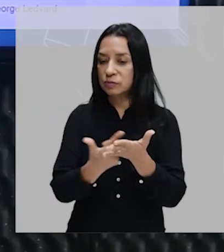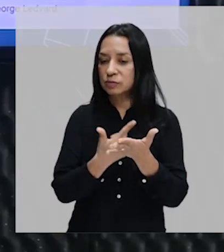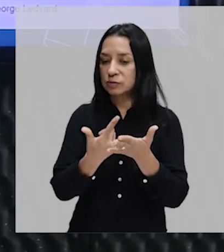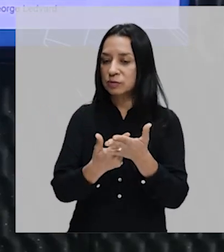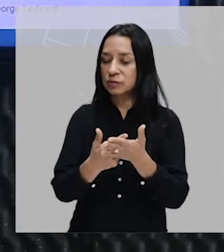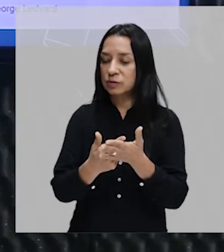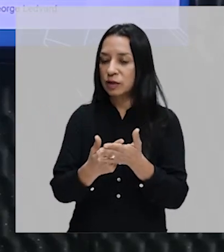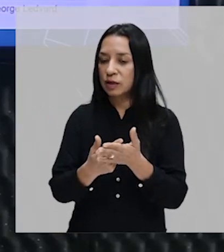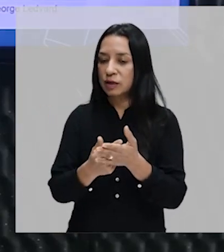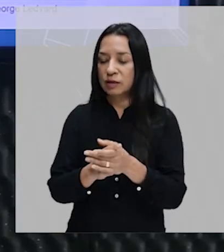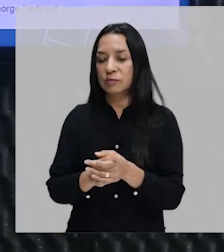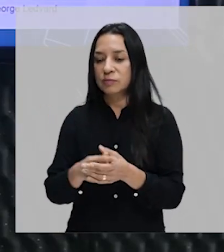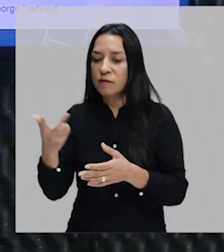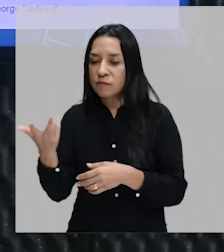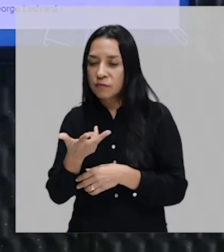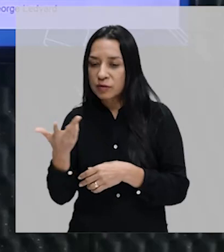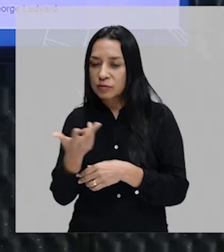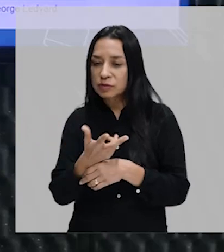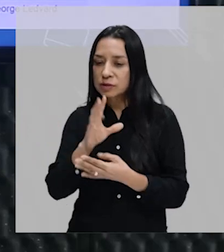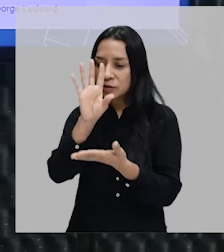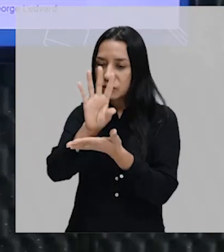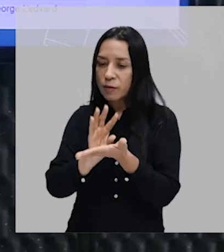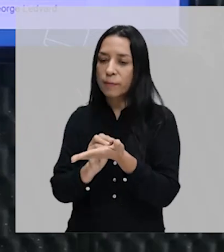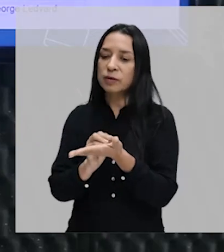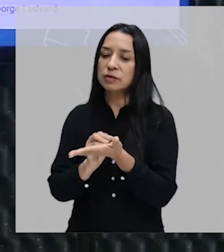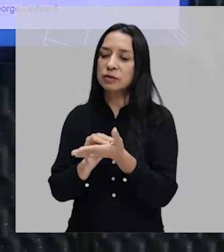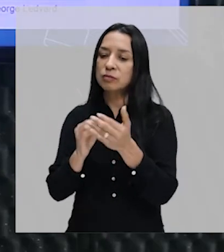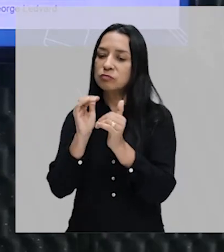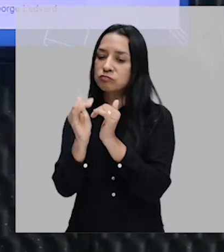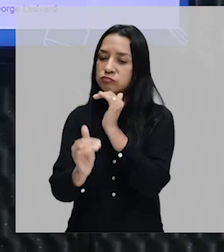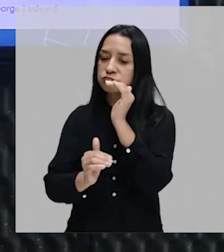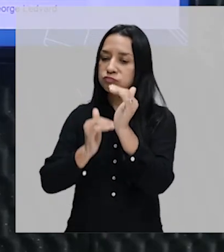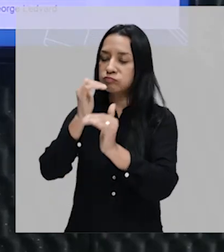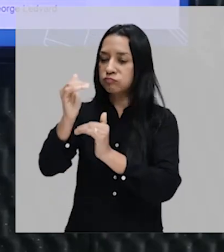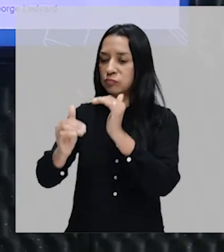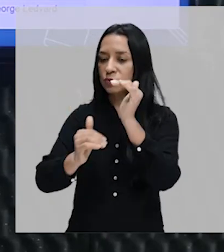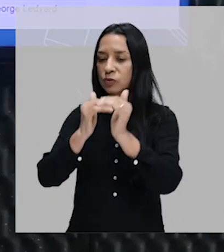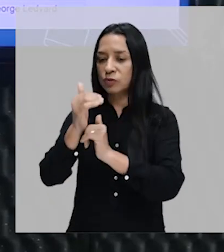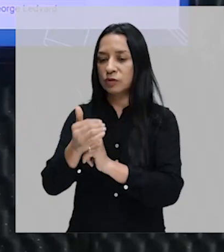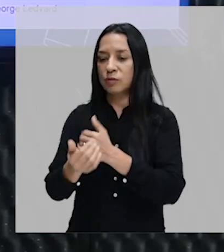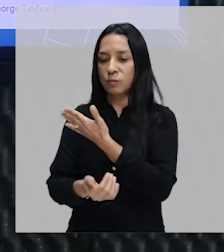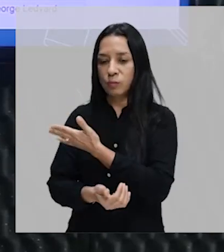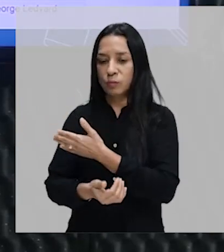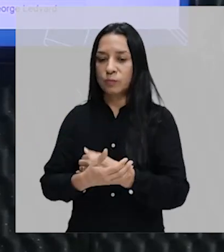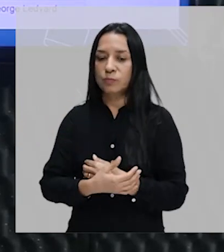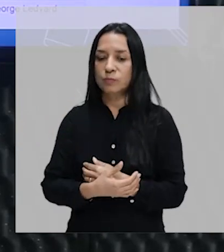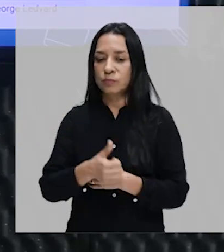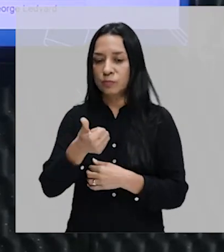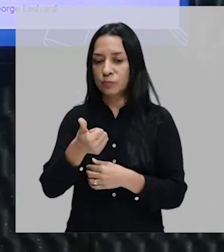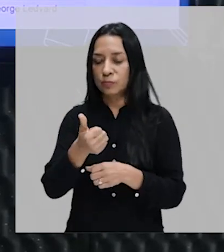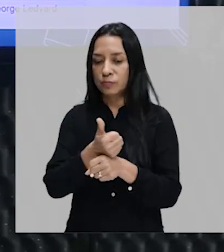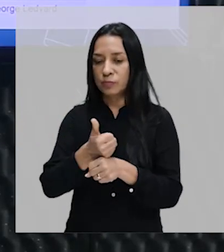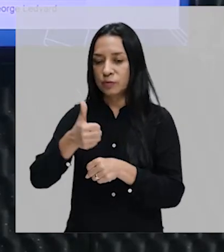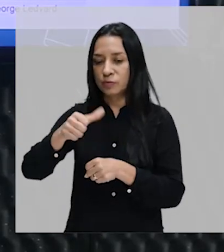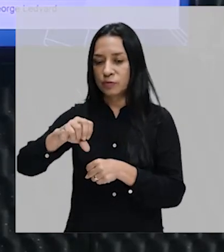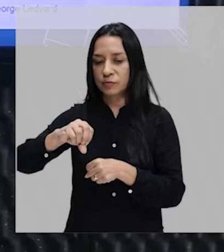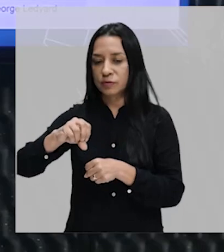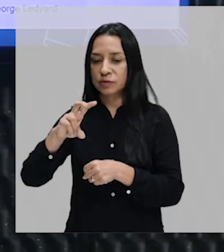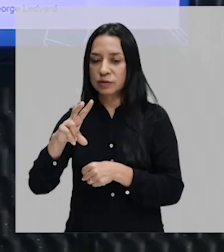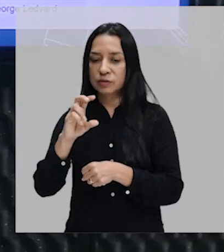Gaylord Simpson. Tá? Em 1950, uma publicação do livro Variação e Evolução em Plantas, de